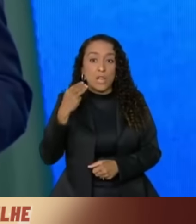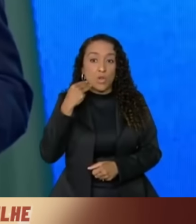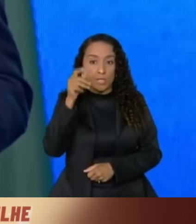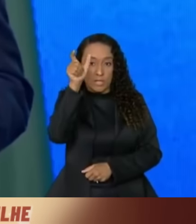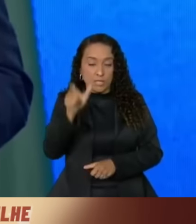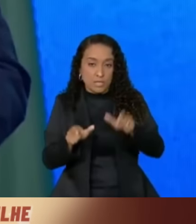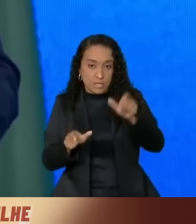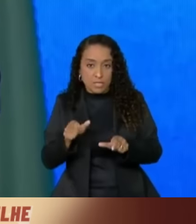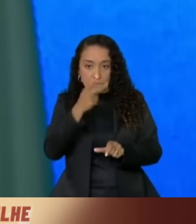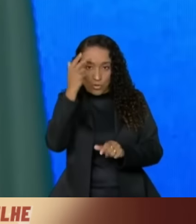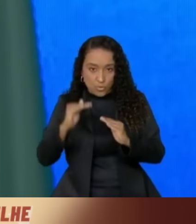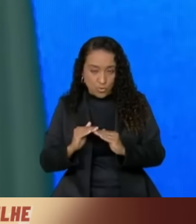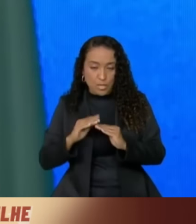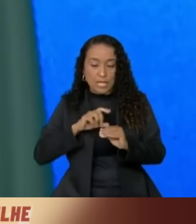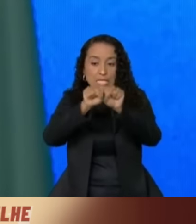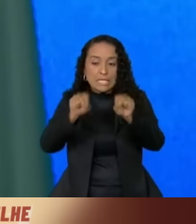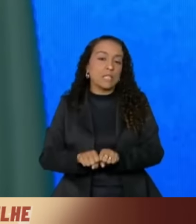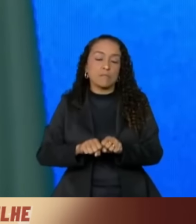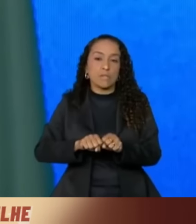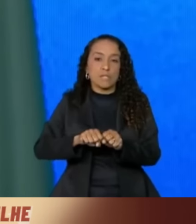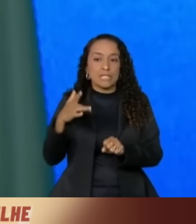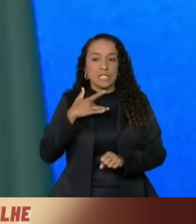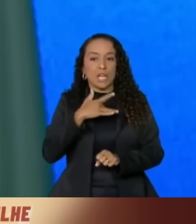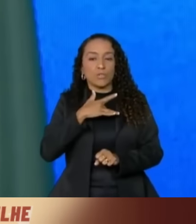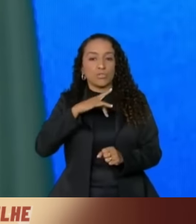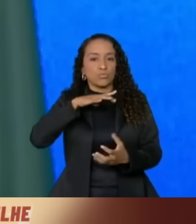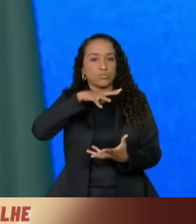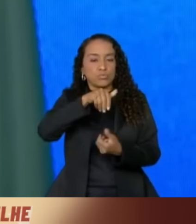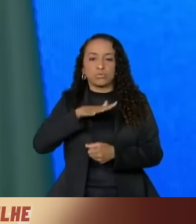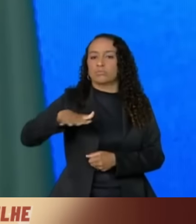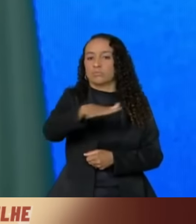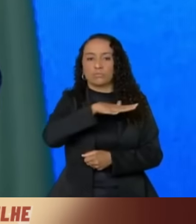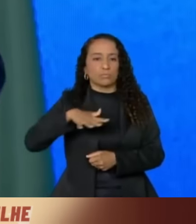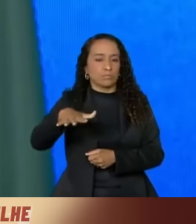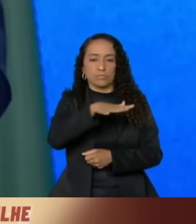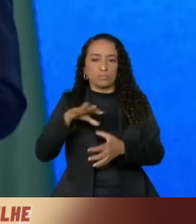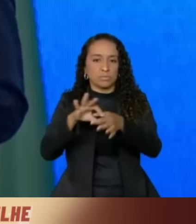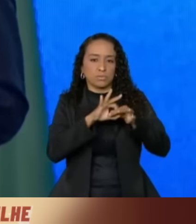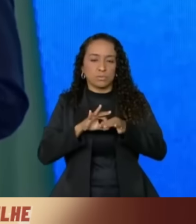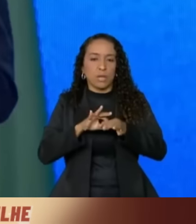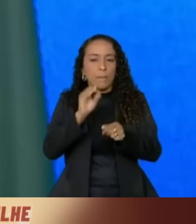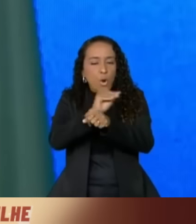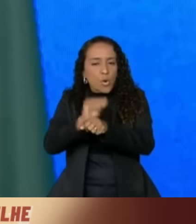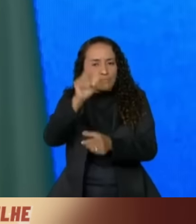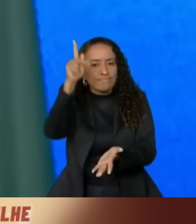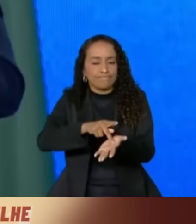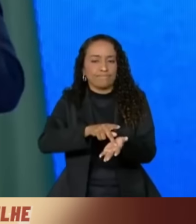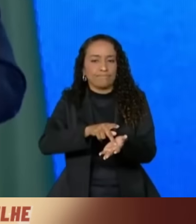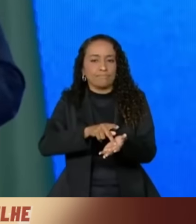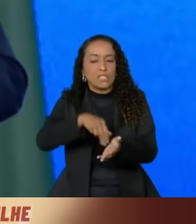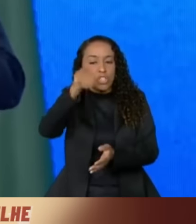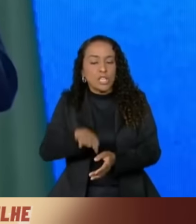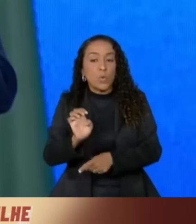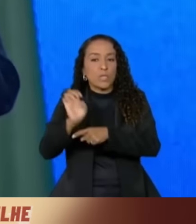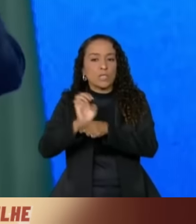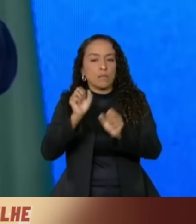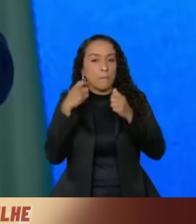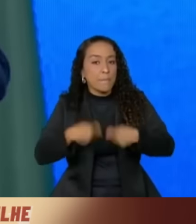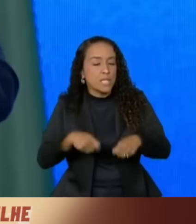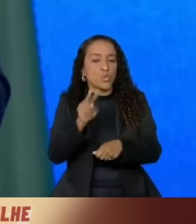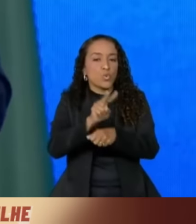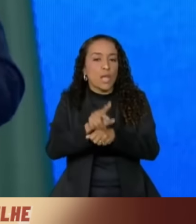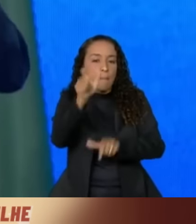habitantes que tem um sistema de saúde universalizado para cuidar efetivamente de quem o Estado deve cuidar, das